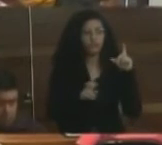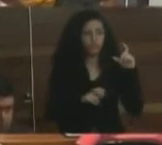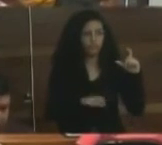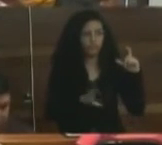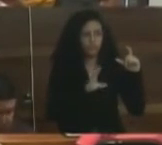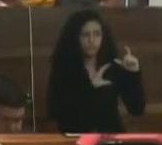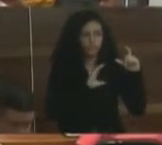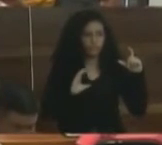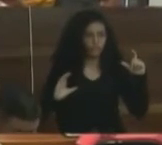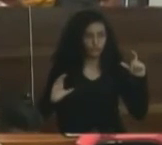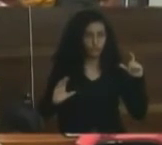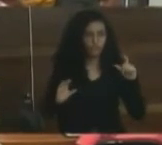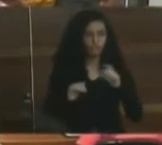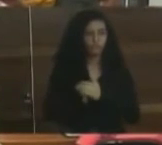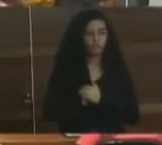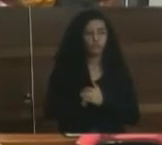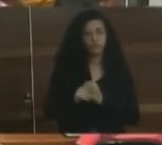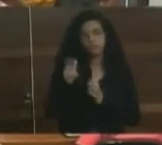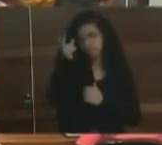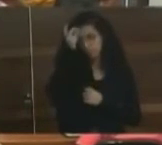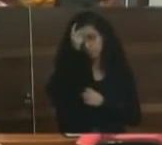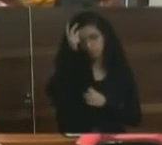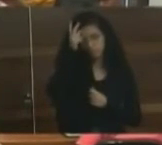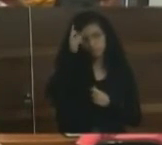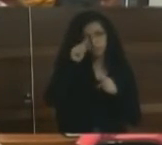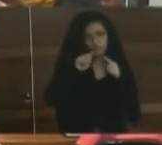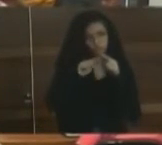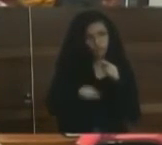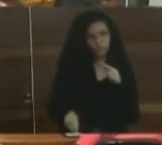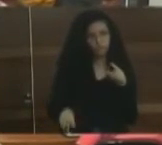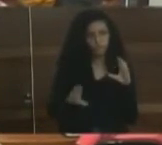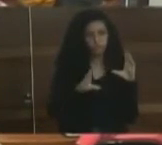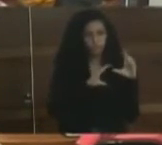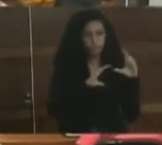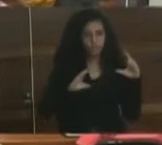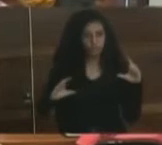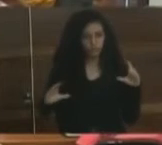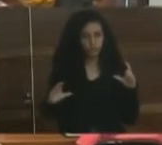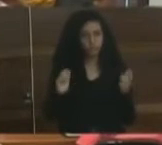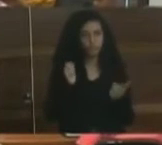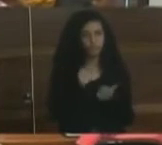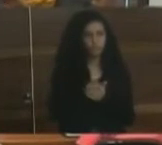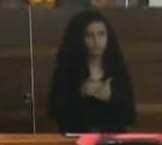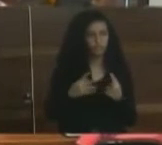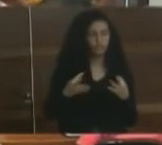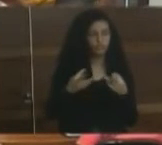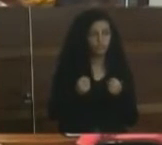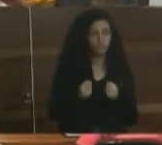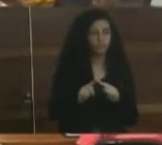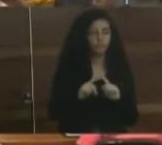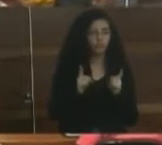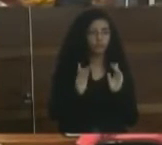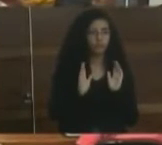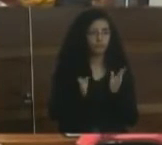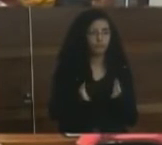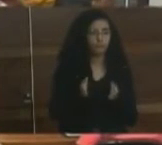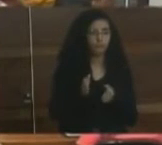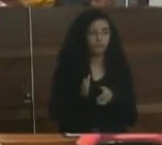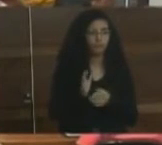a importância de pessoas bonitas são testadas um presente fazer a lua te mandar para casa